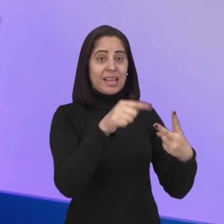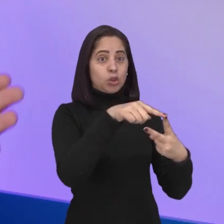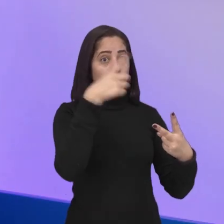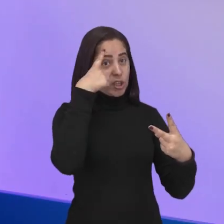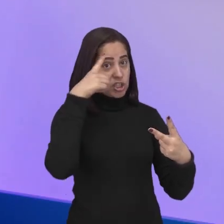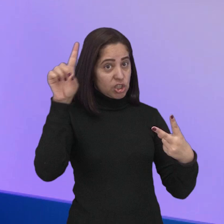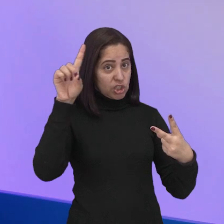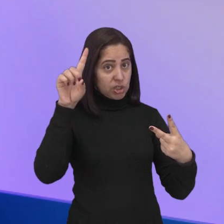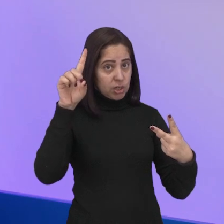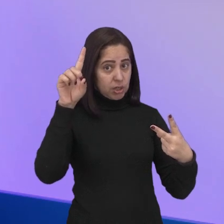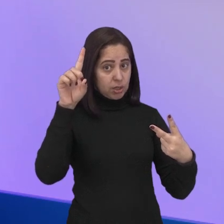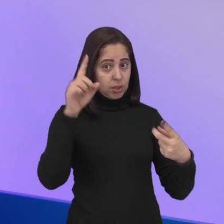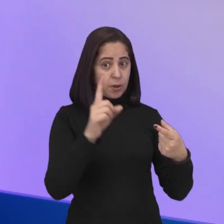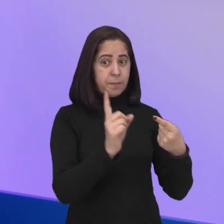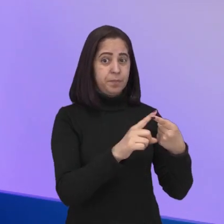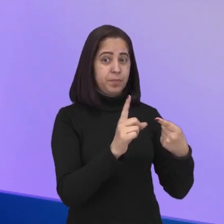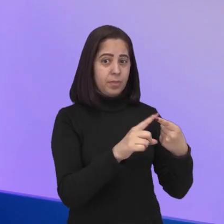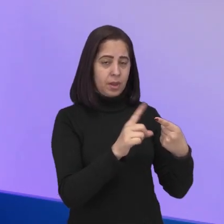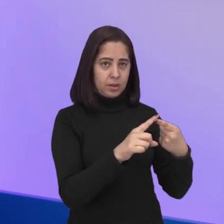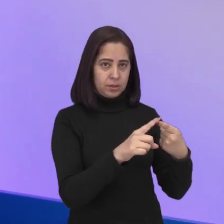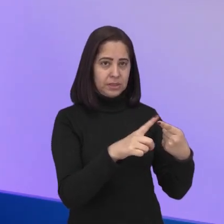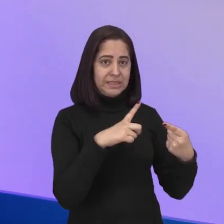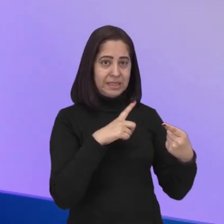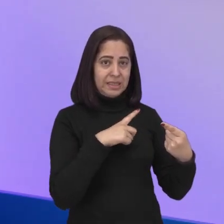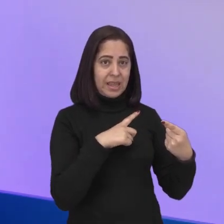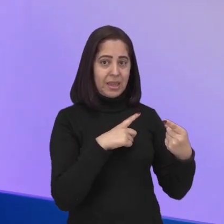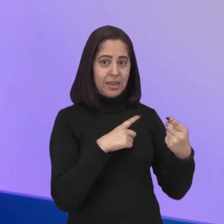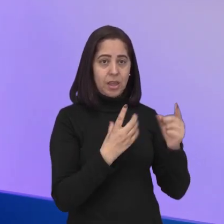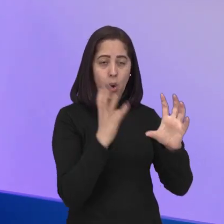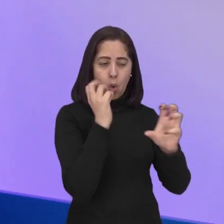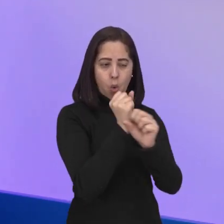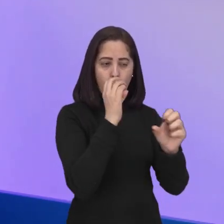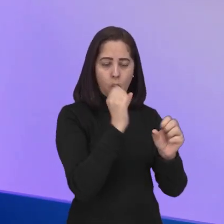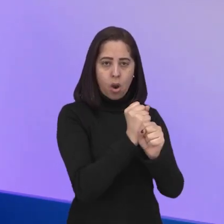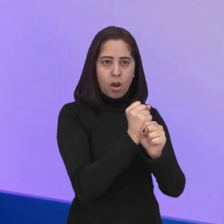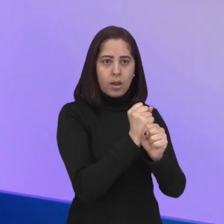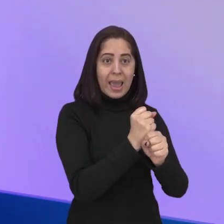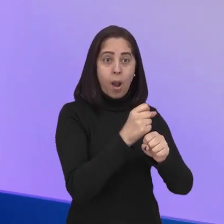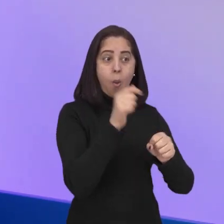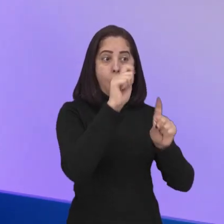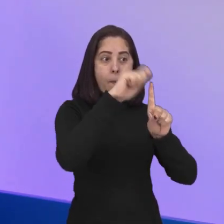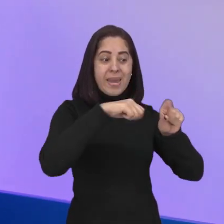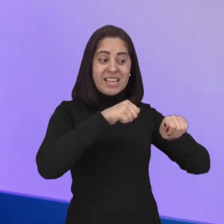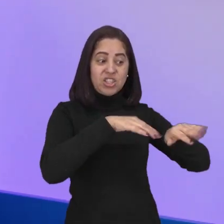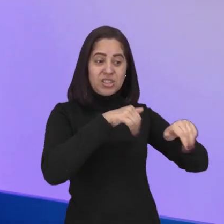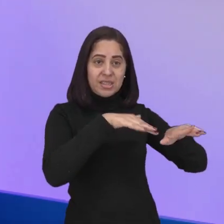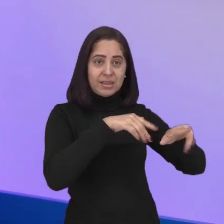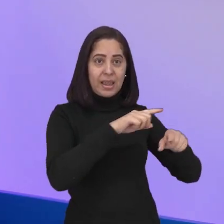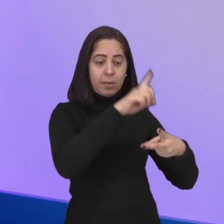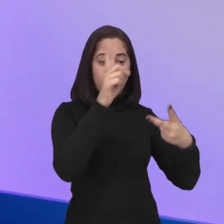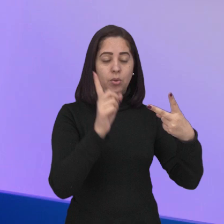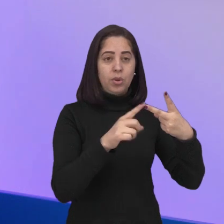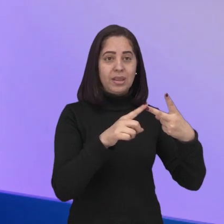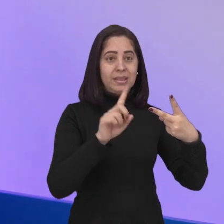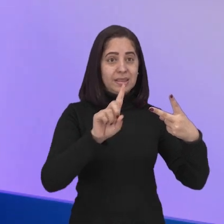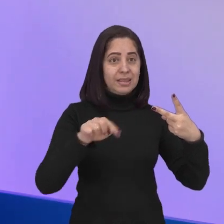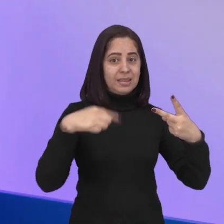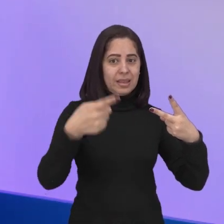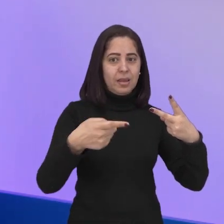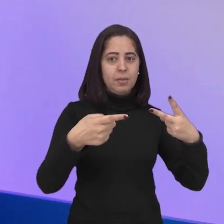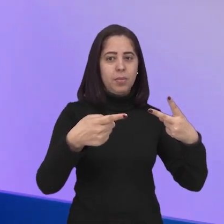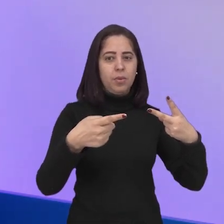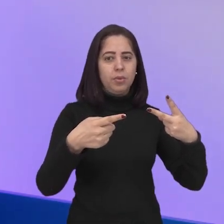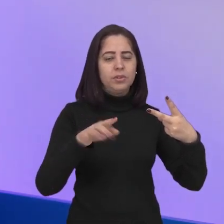prestações de contas durante o processo eleitoral. A prestação de contas parcial, que é na metade do mês de setembro, e a prestação de contas final,